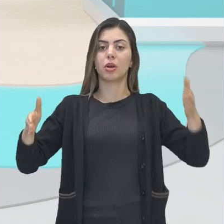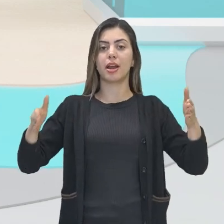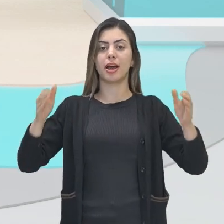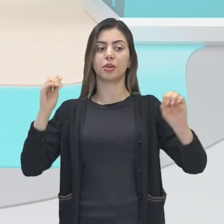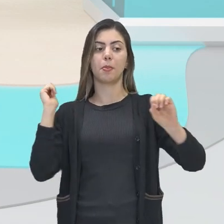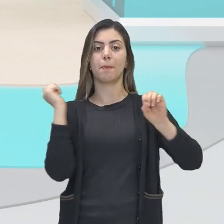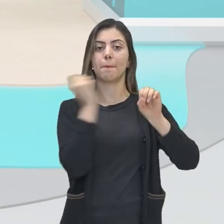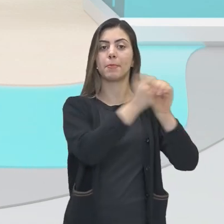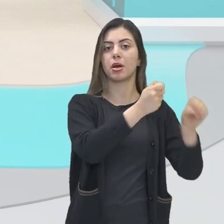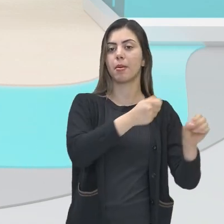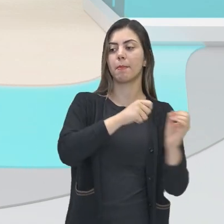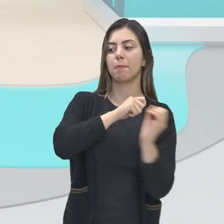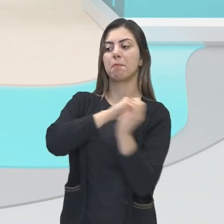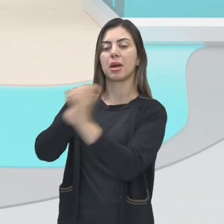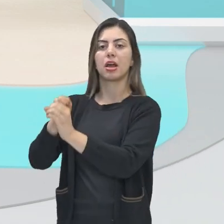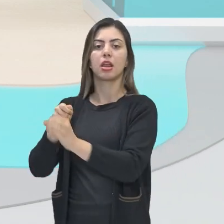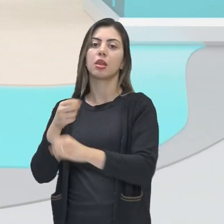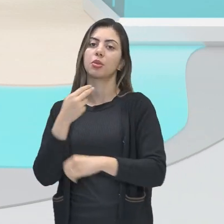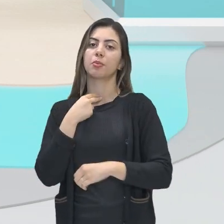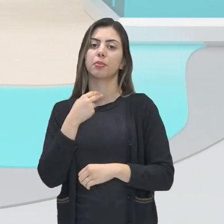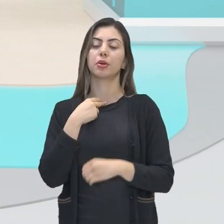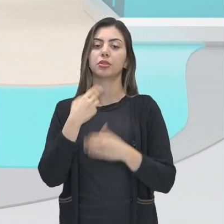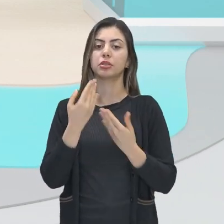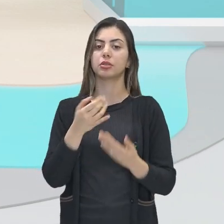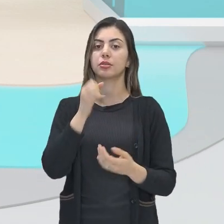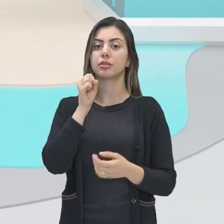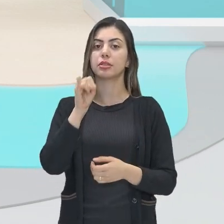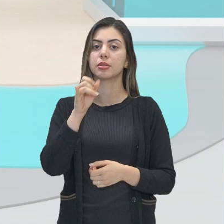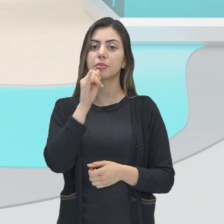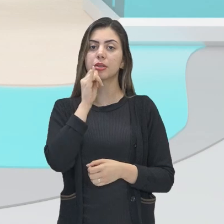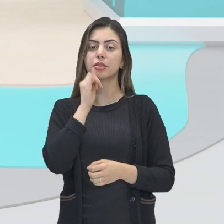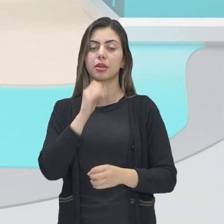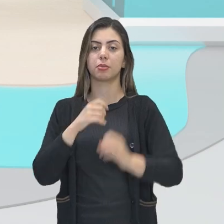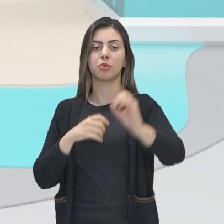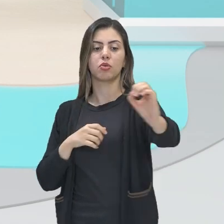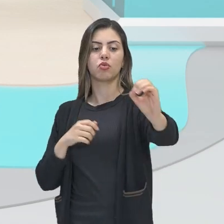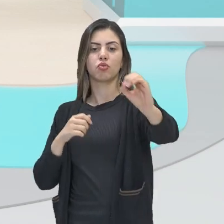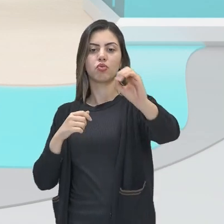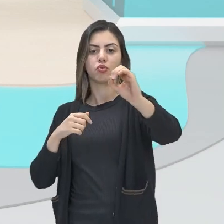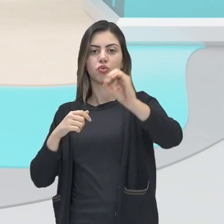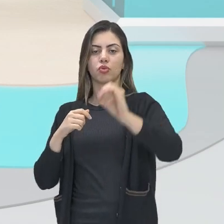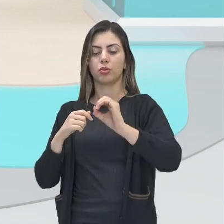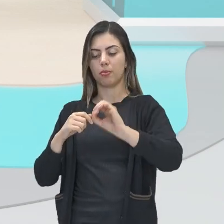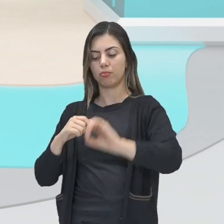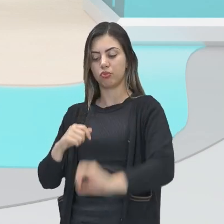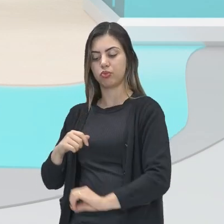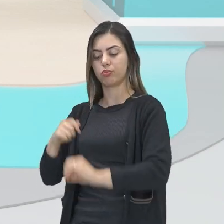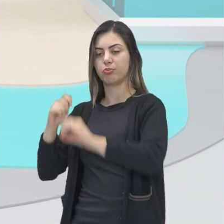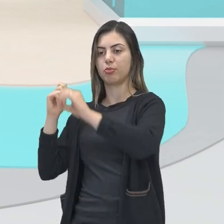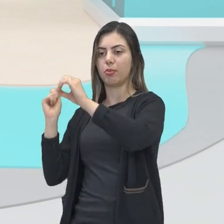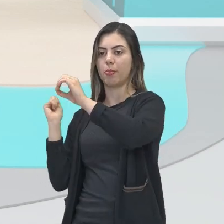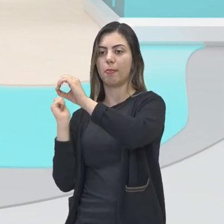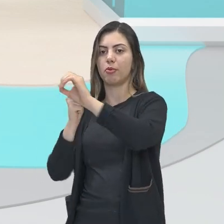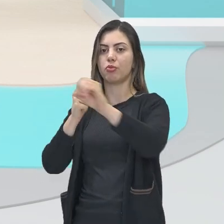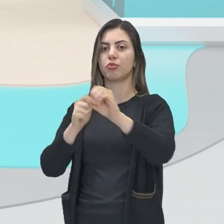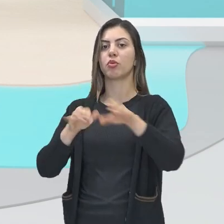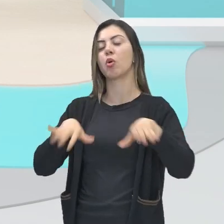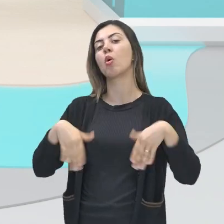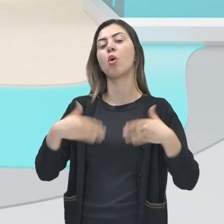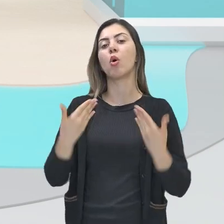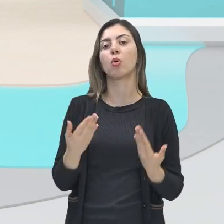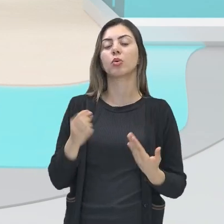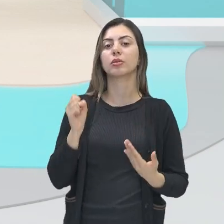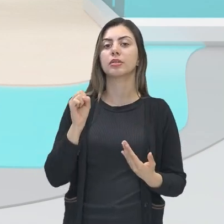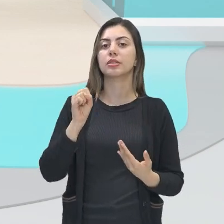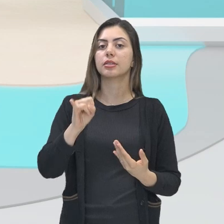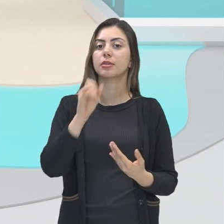dele, certo? Então, a bola veio na direção dele, ou ele espera bater no chão e devolve, ou então, se ela